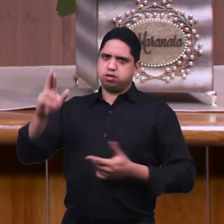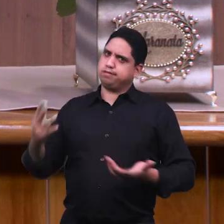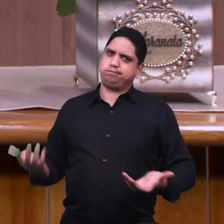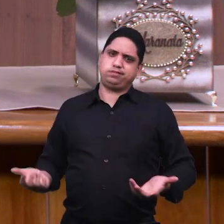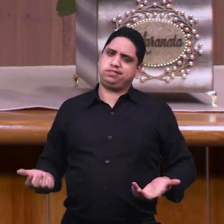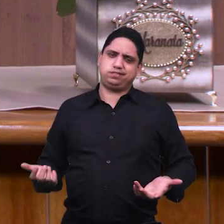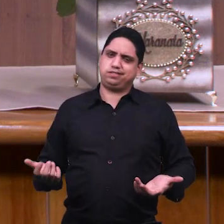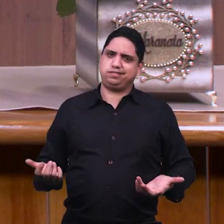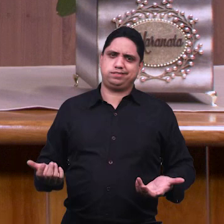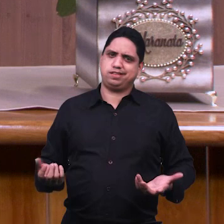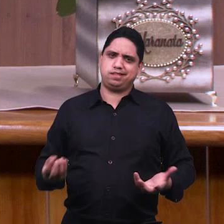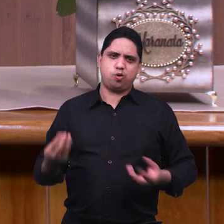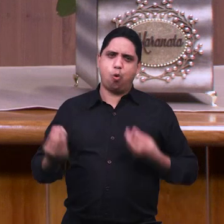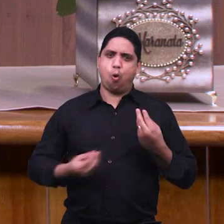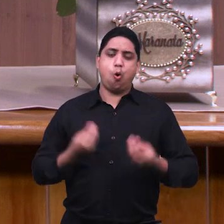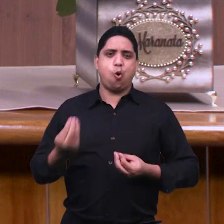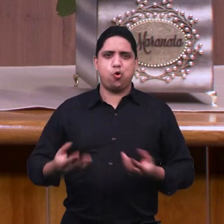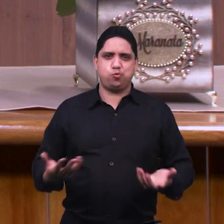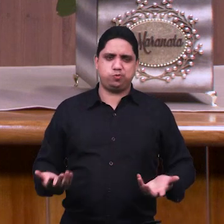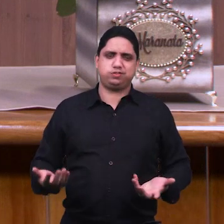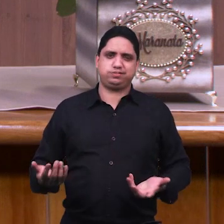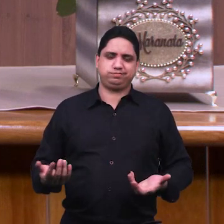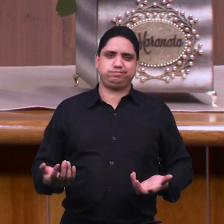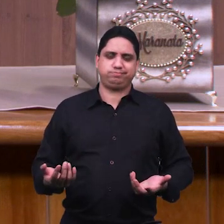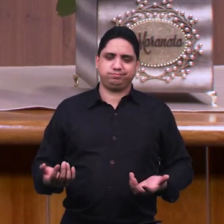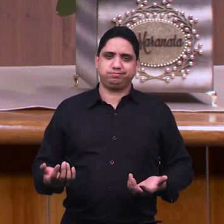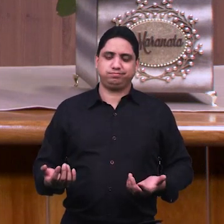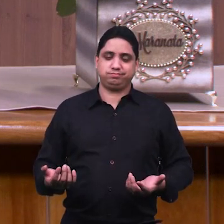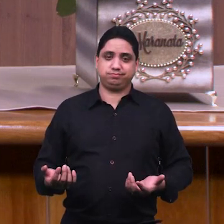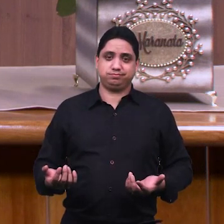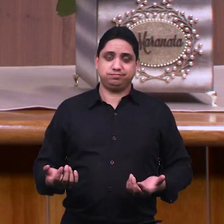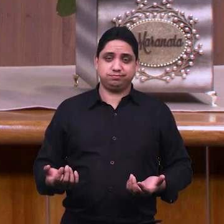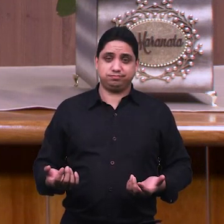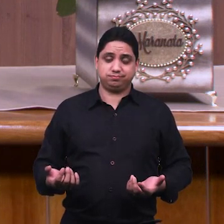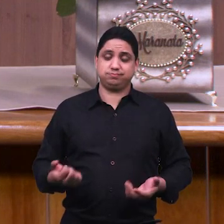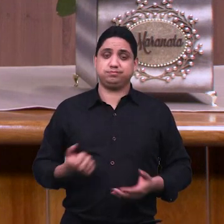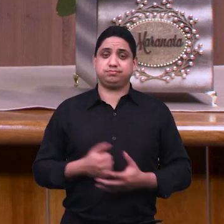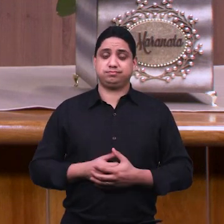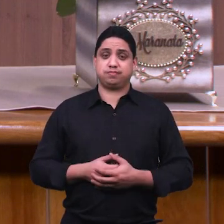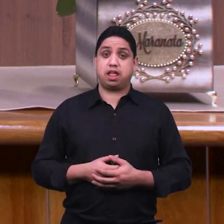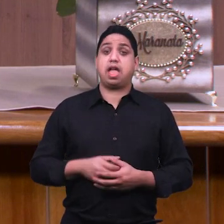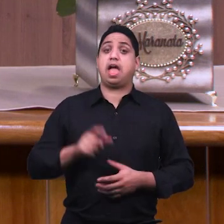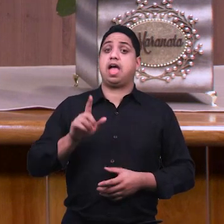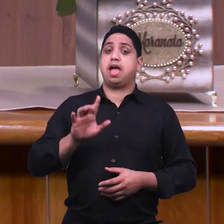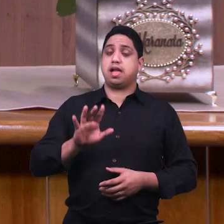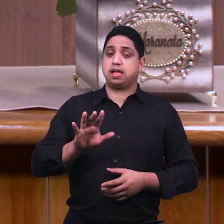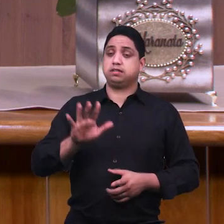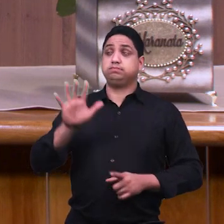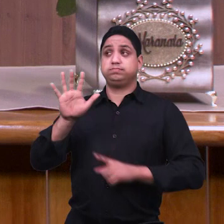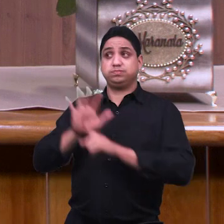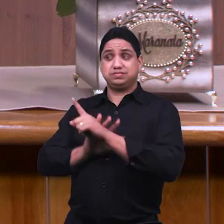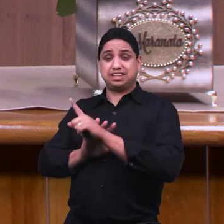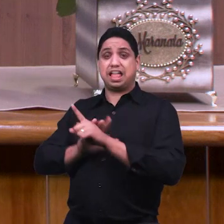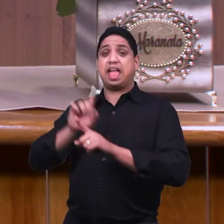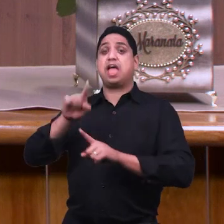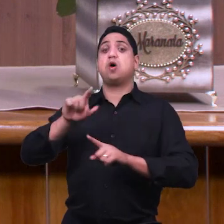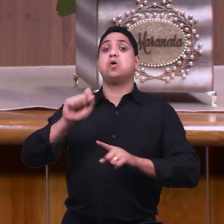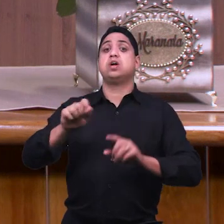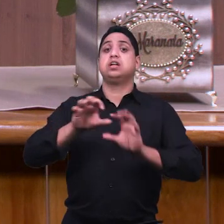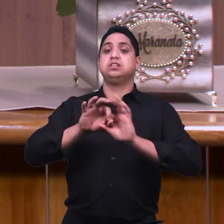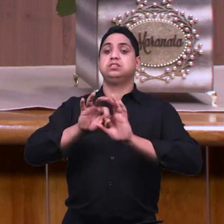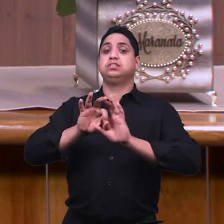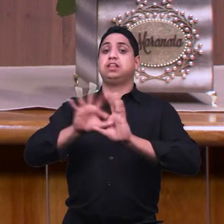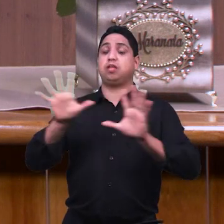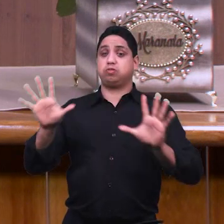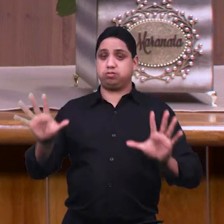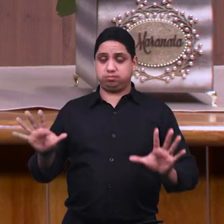Senhor? Não tem cabimento isso, não vai ser feito isso, né? Então, e a consulta é uma autorização,